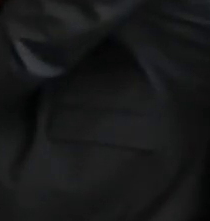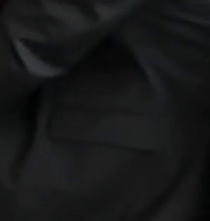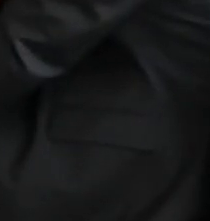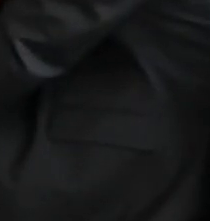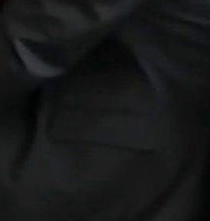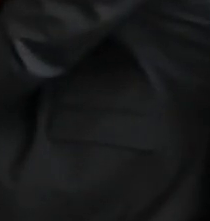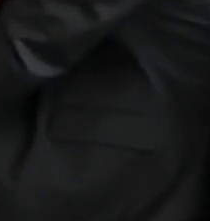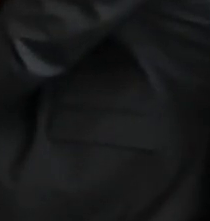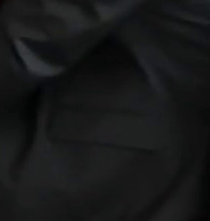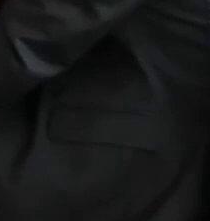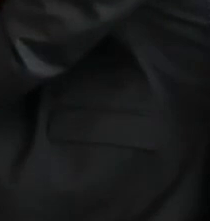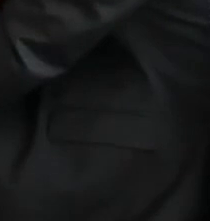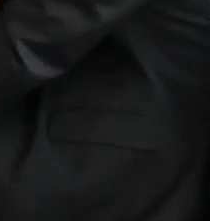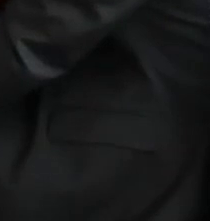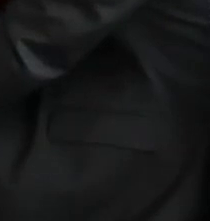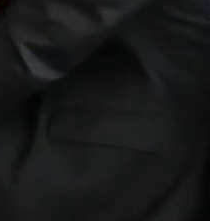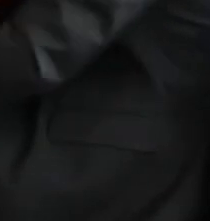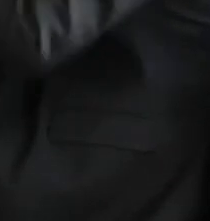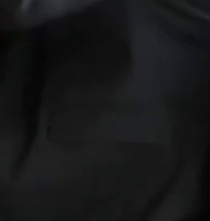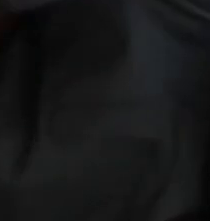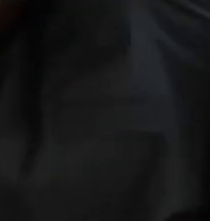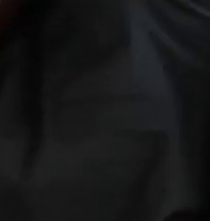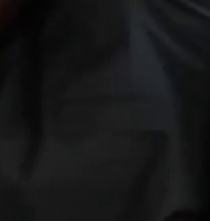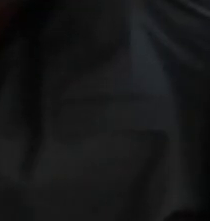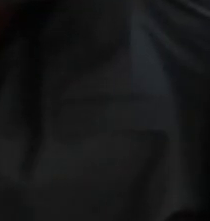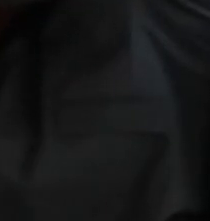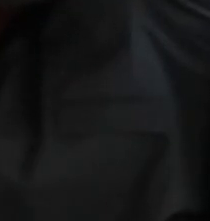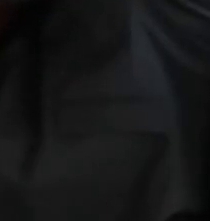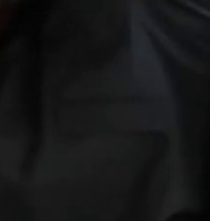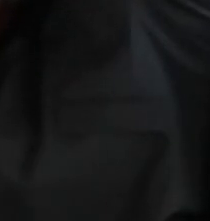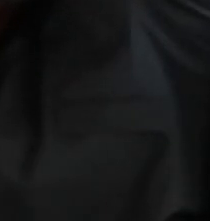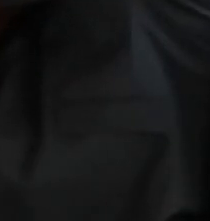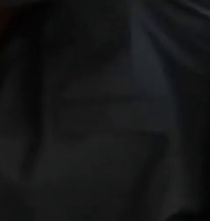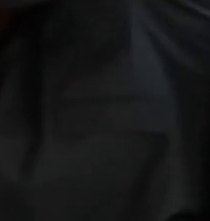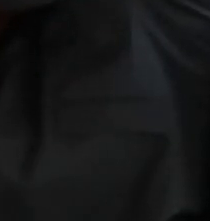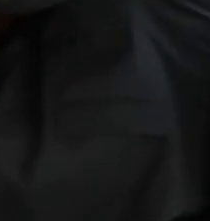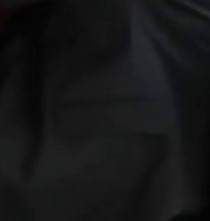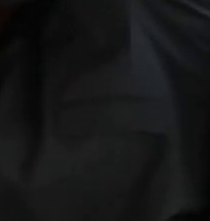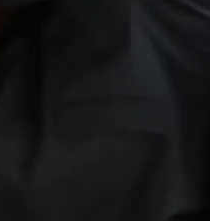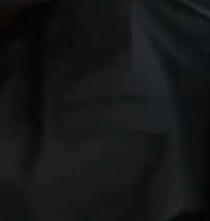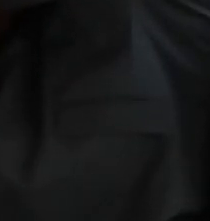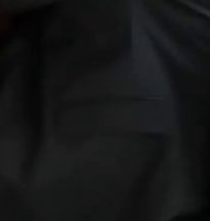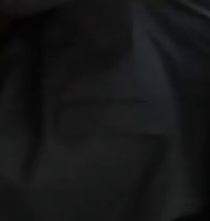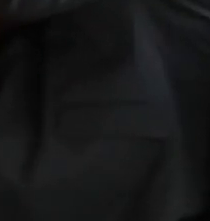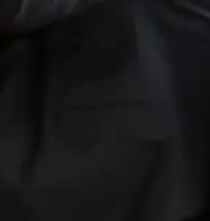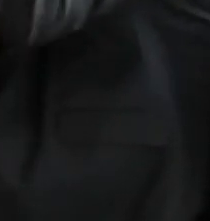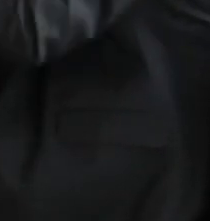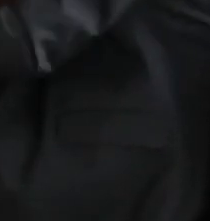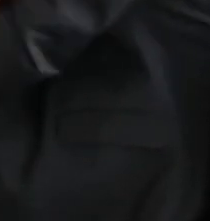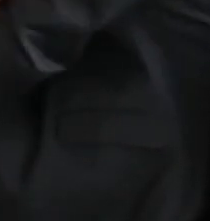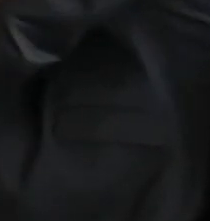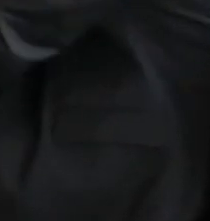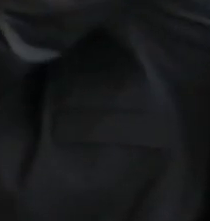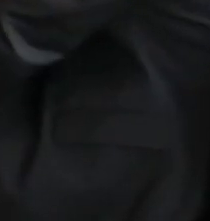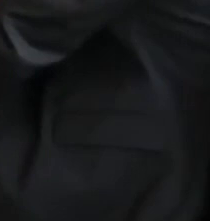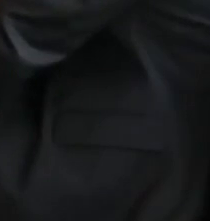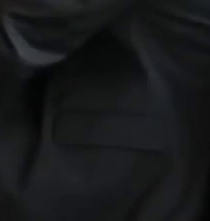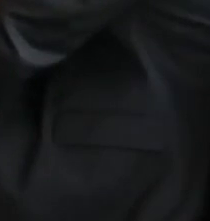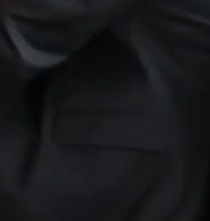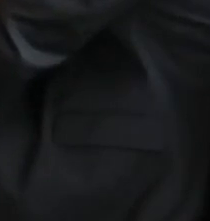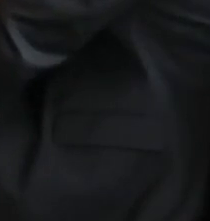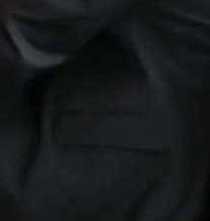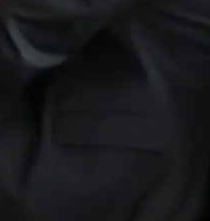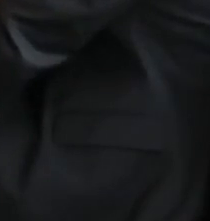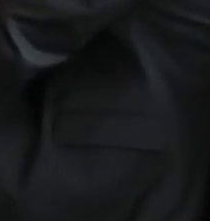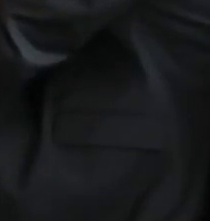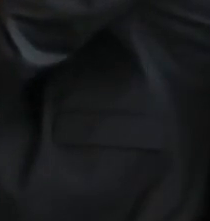grupo orquestral que pertence à Associação Sons da Arte, de Oliveira do Hospital. Esta recente associação tem por